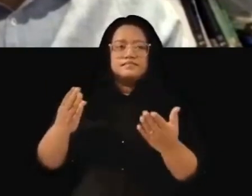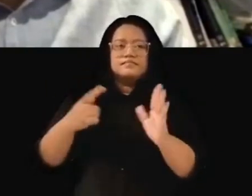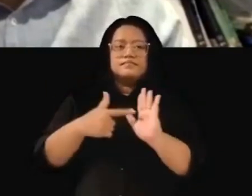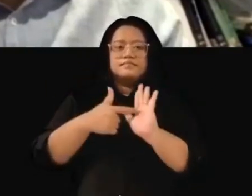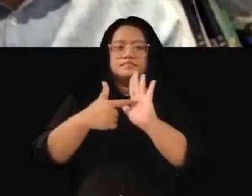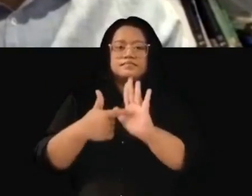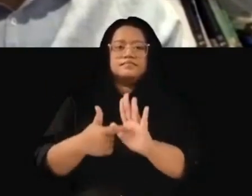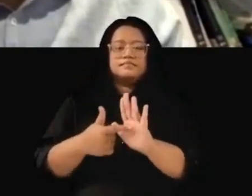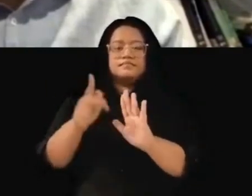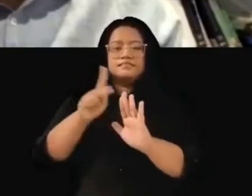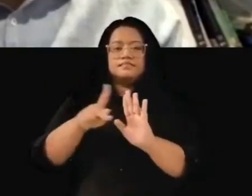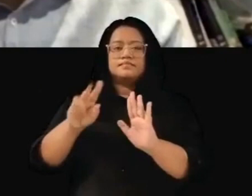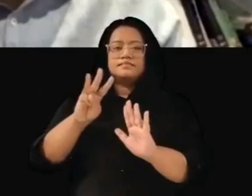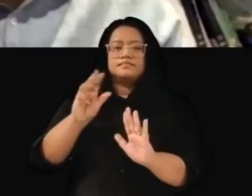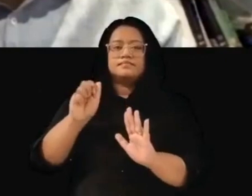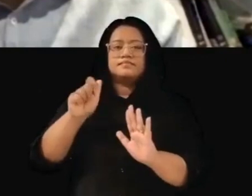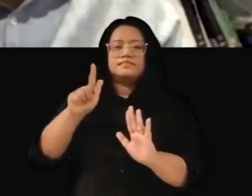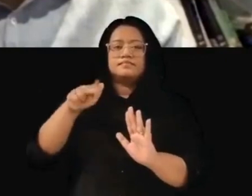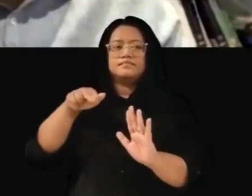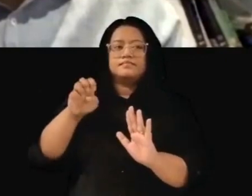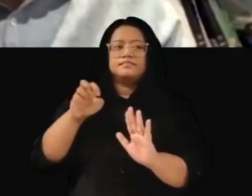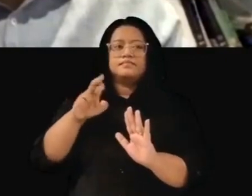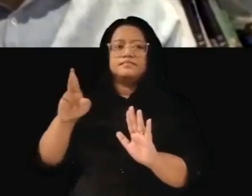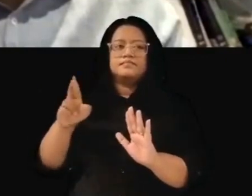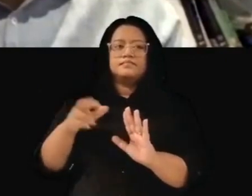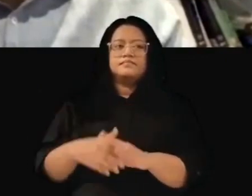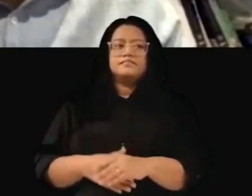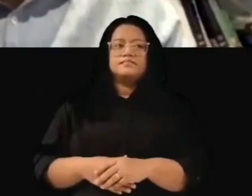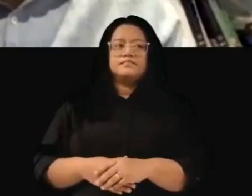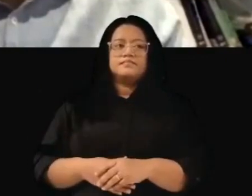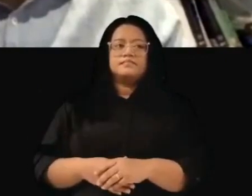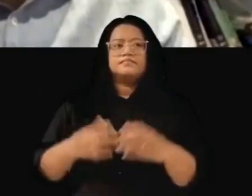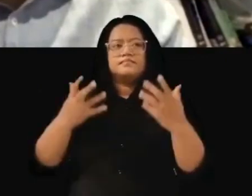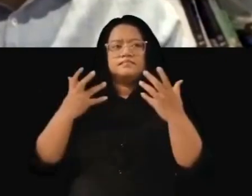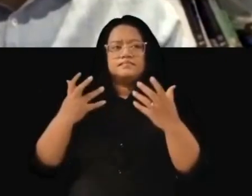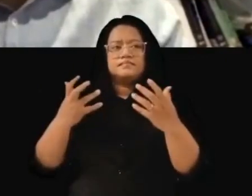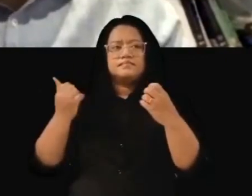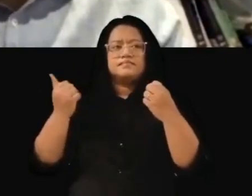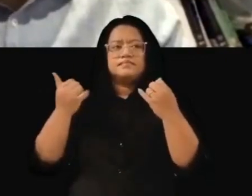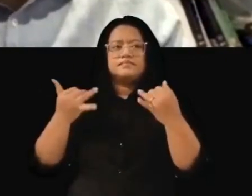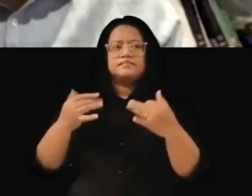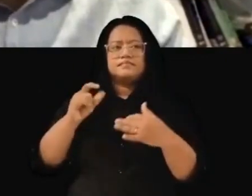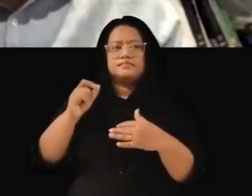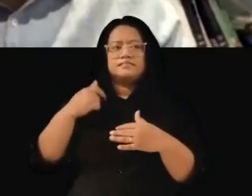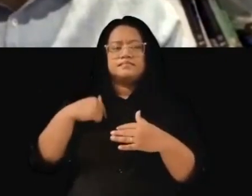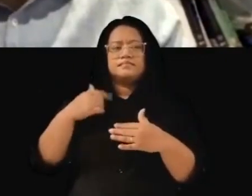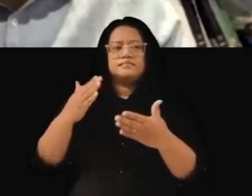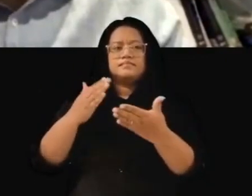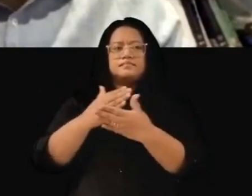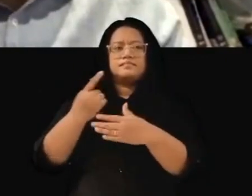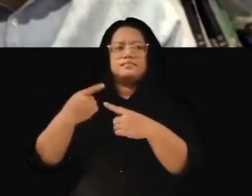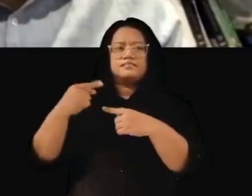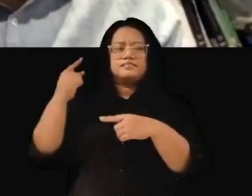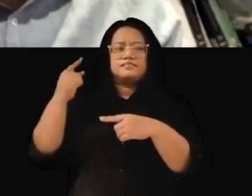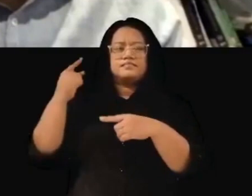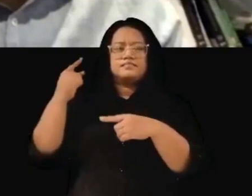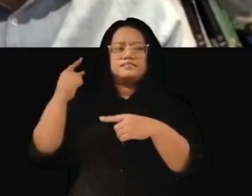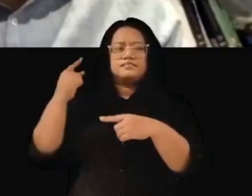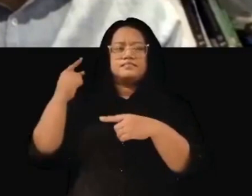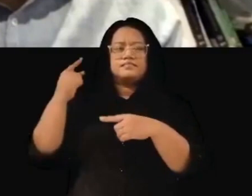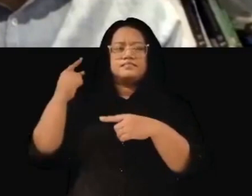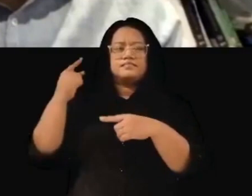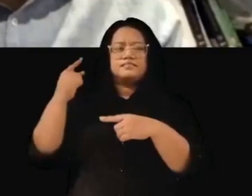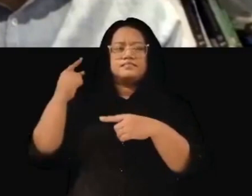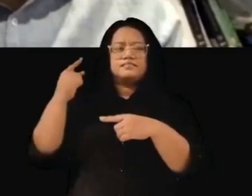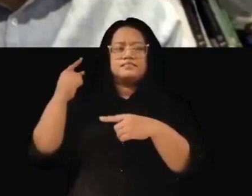do professor Wagner. E eu gostaria de dizer o seguinte: eu assisti há alguns dias um documentário. À